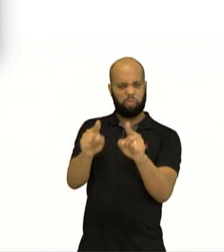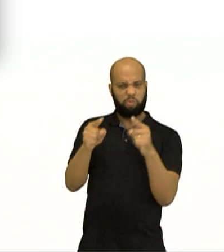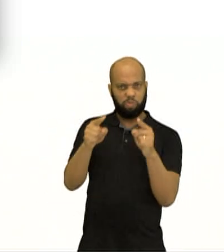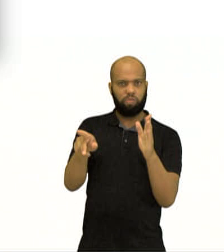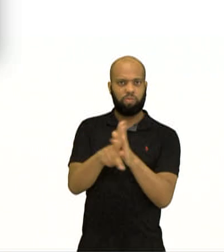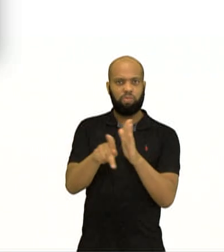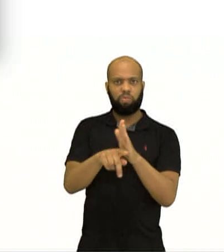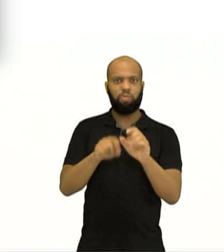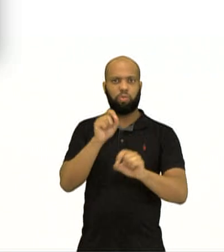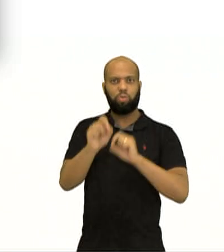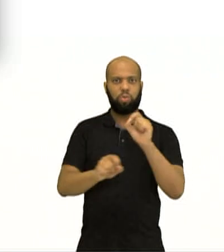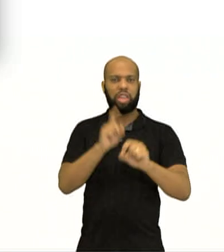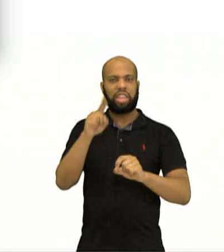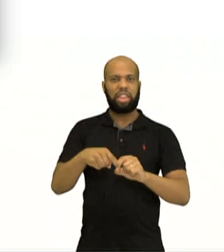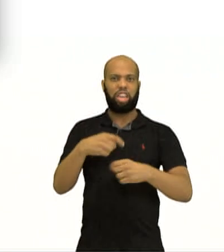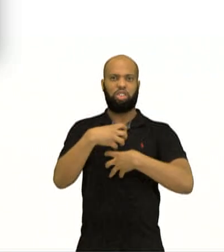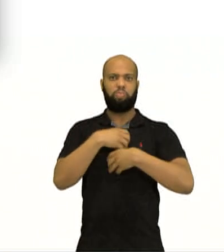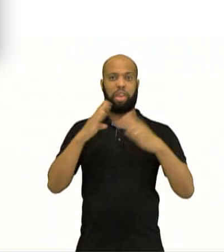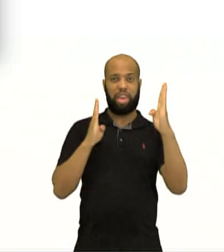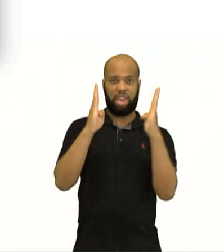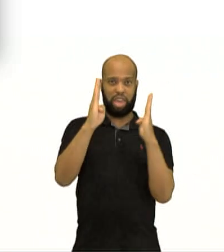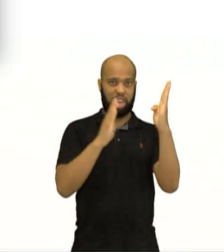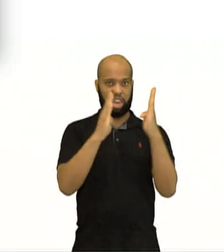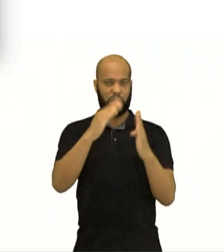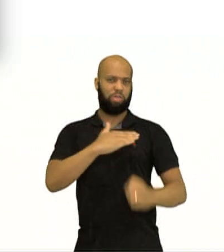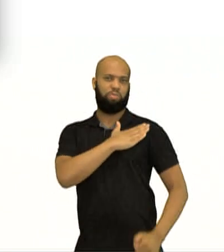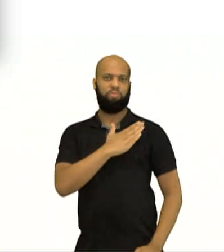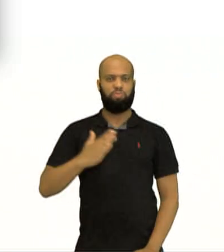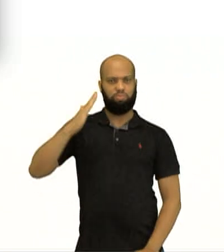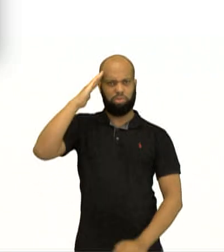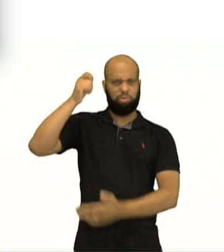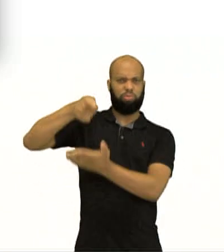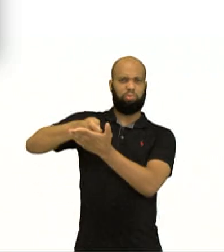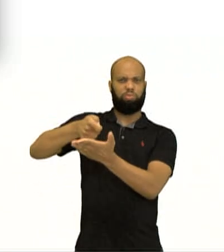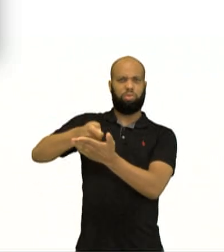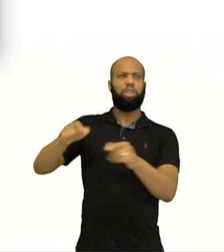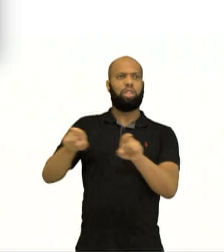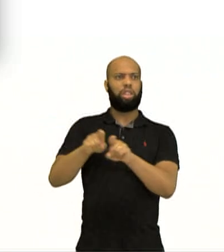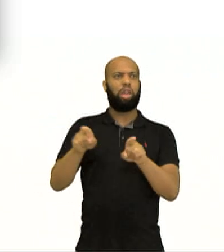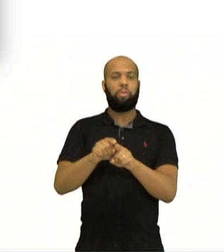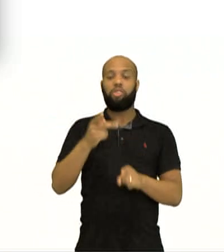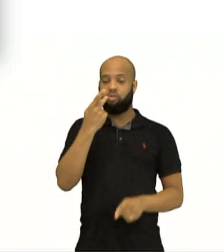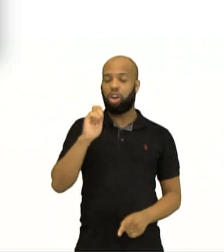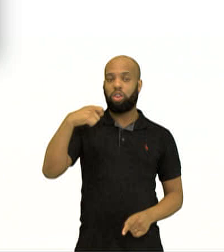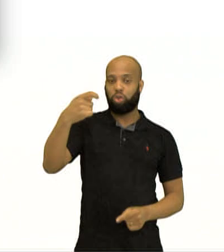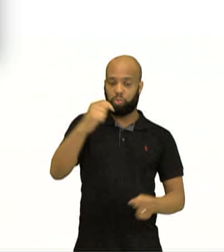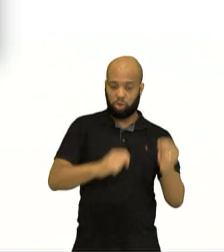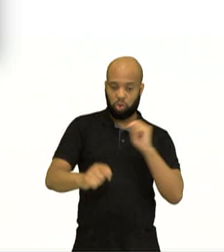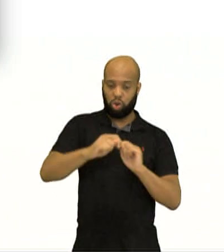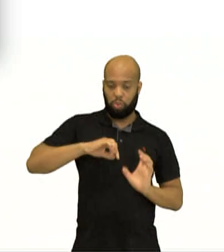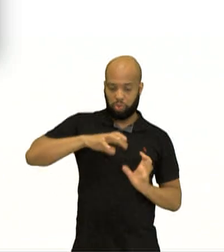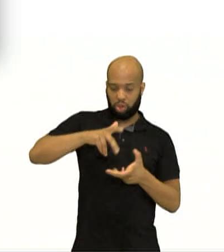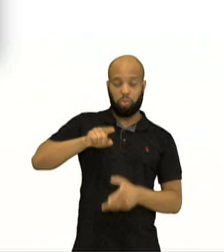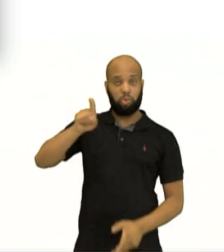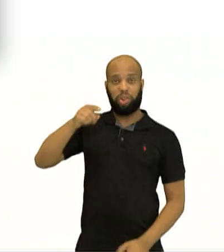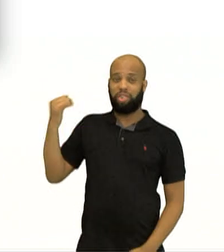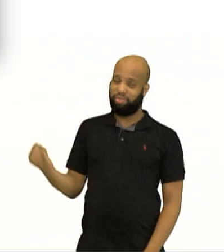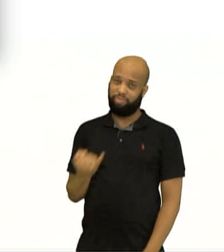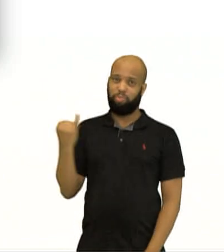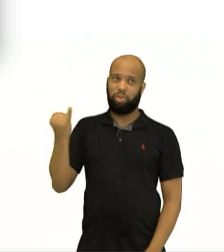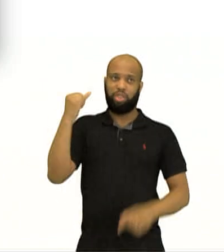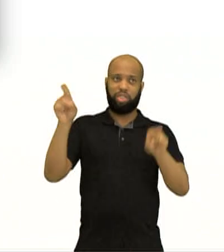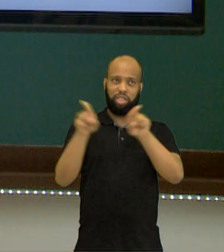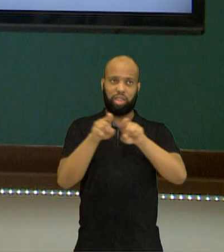Brasil e a dependência do país na economia global. Olha, esse cara é importantíssimo, né? Tá, gente?